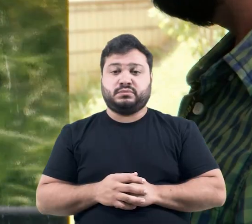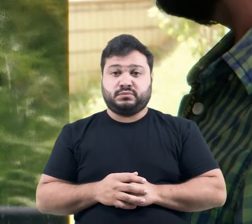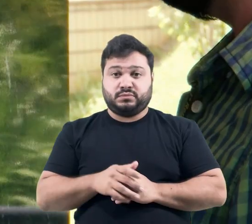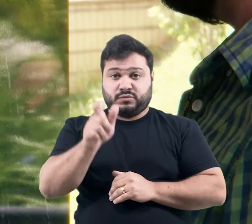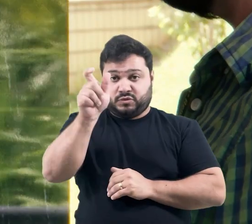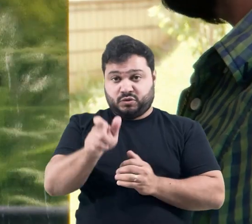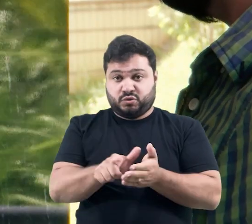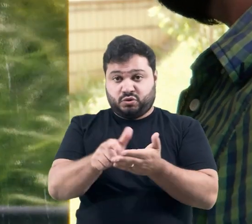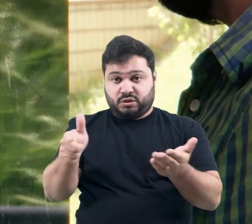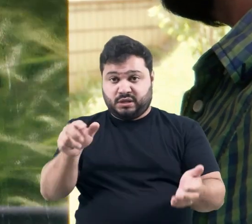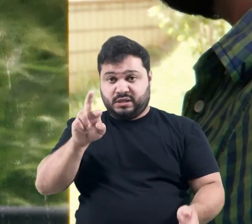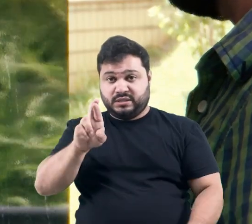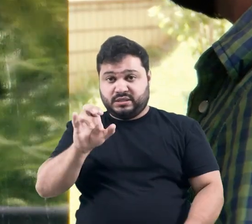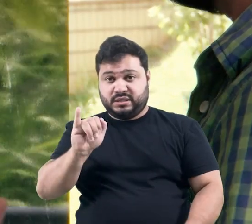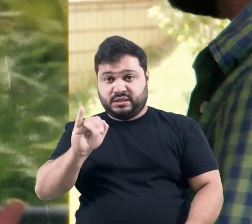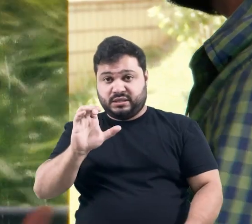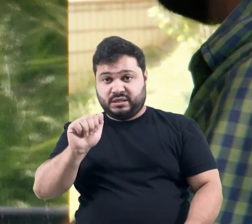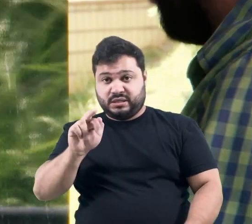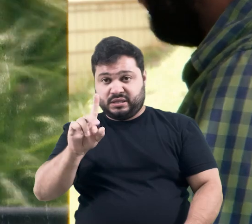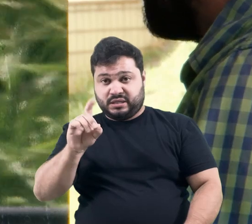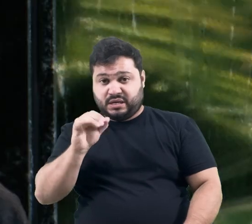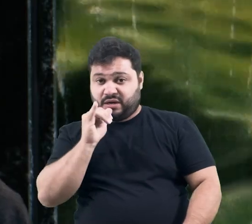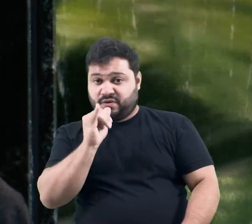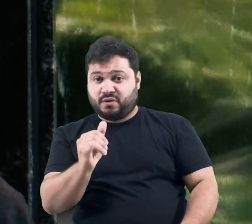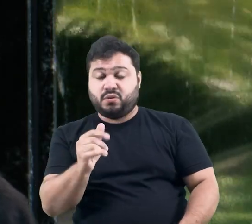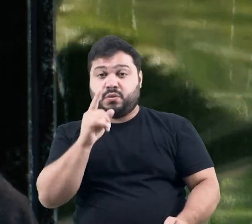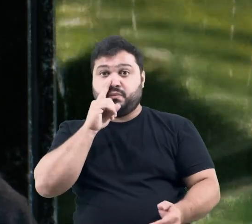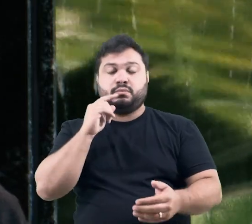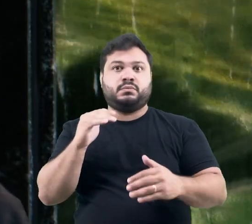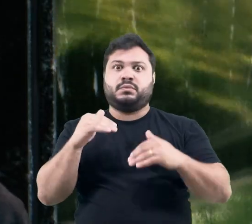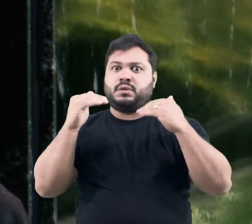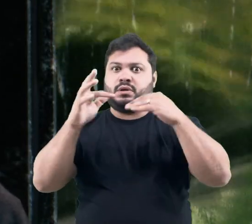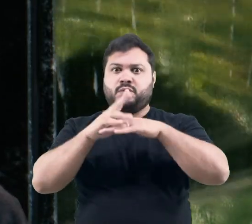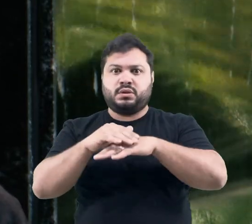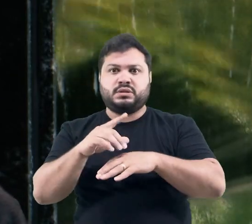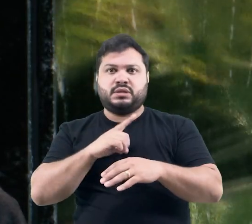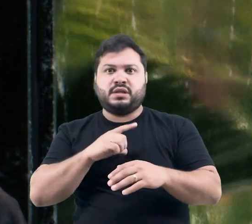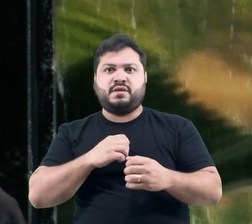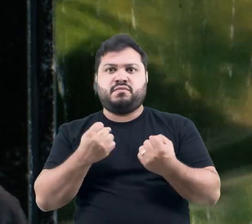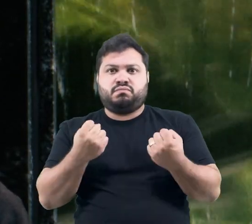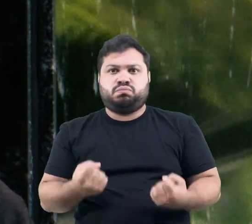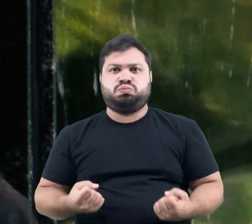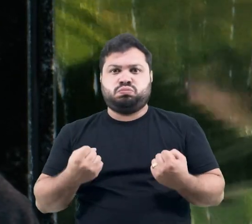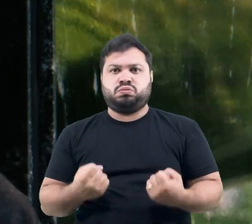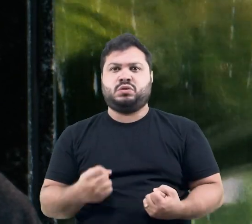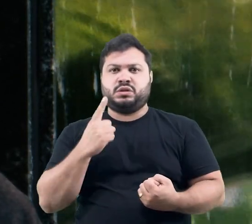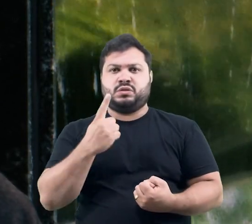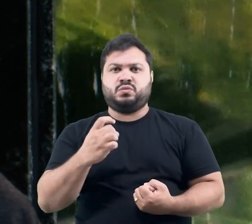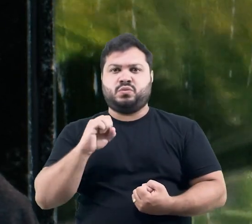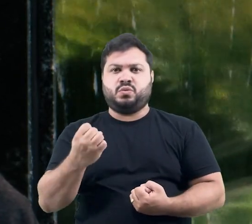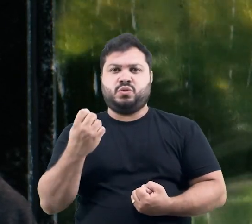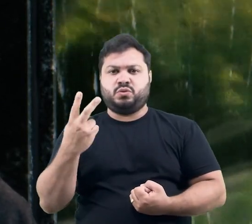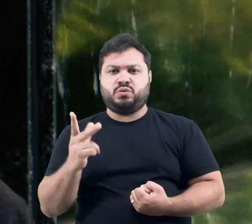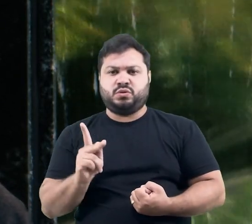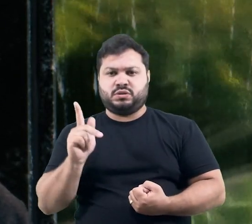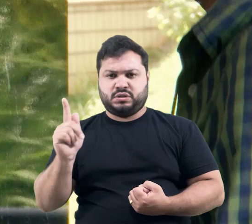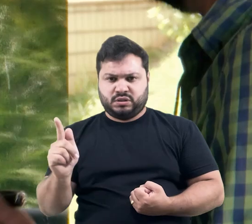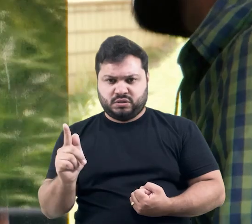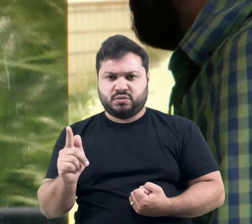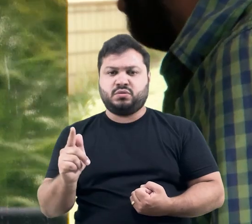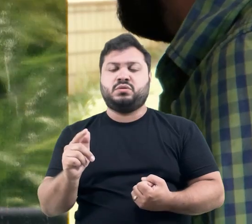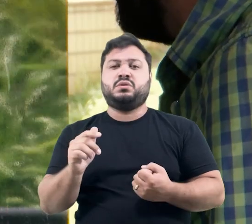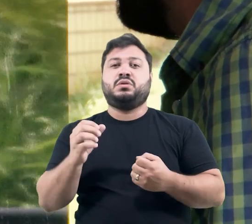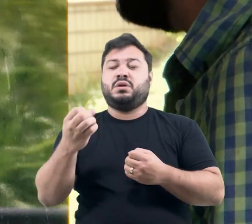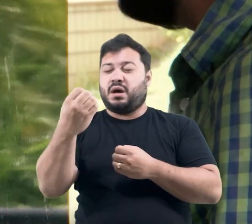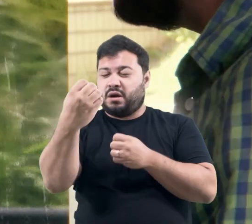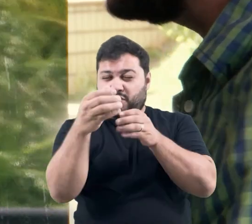O jornalista Ricardo Faria que o diga. No auge da doença, chegou a pesar 182 quilos. A